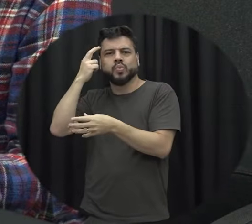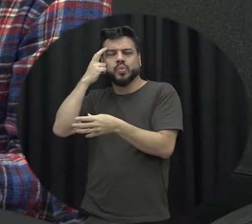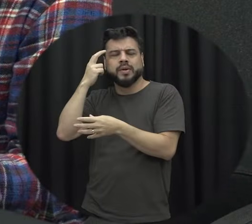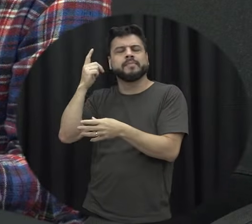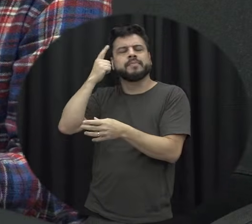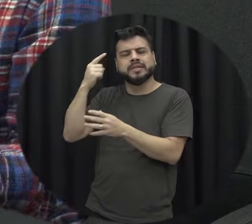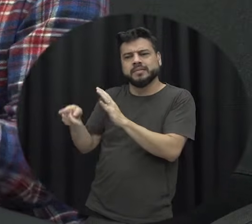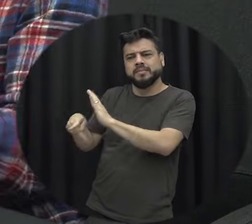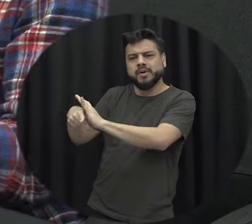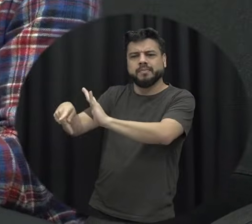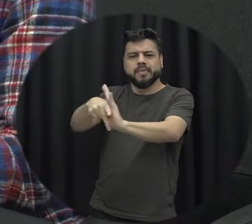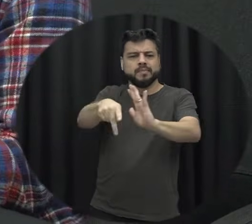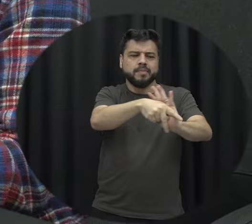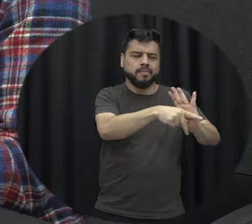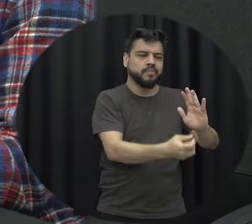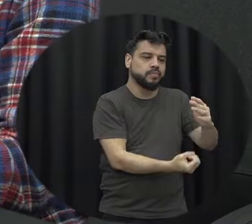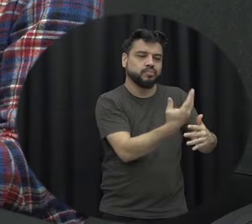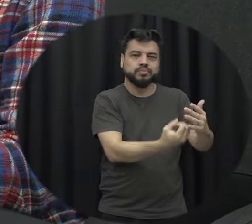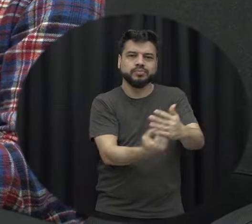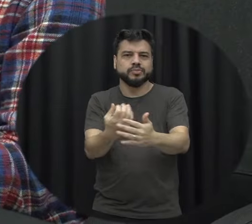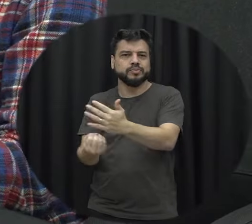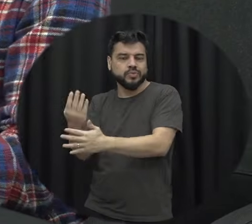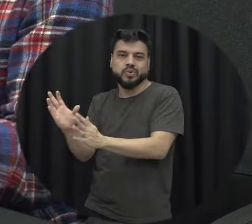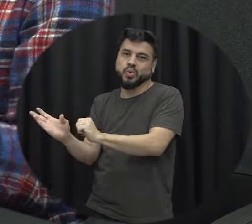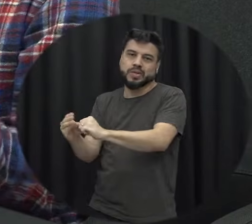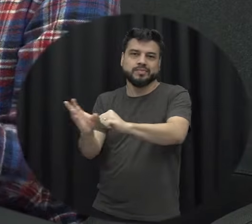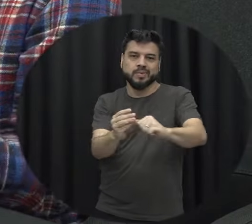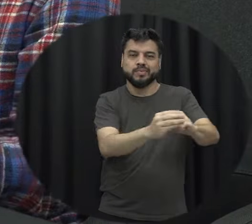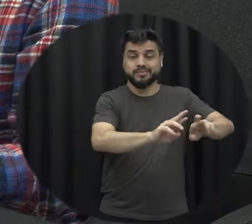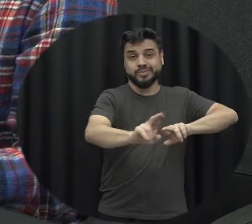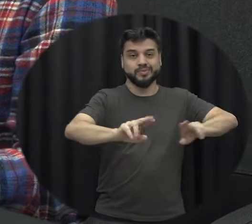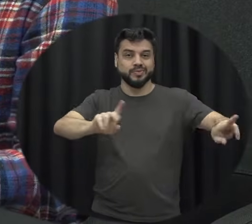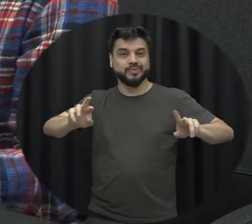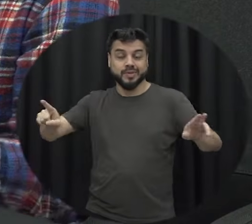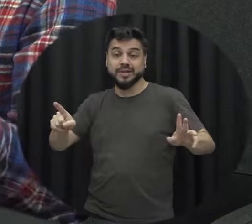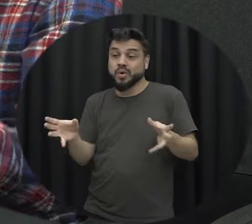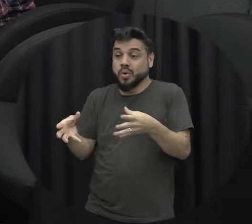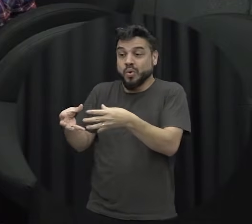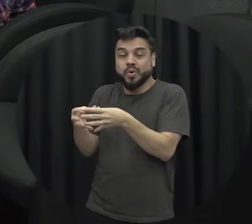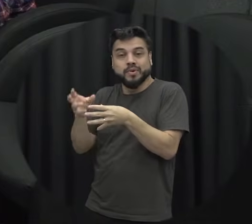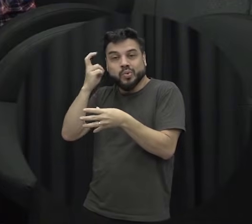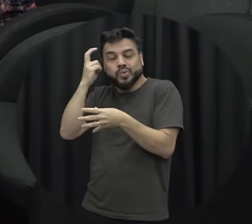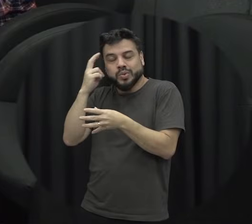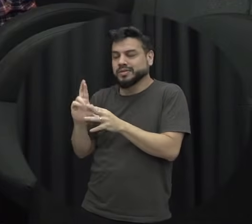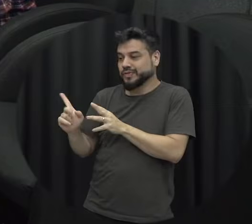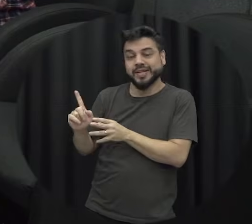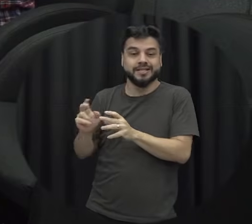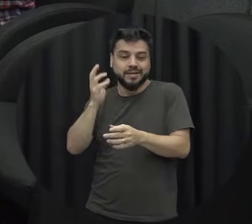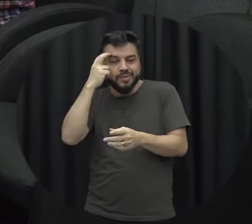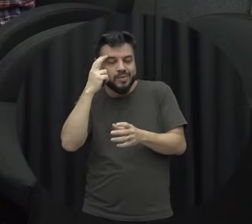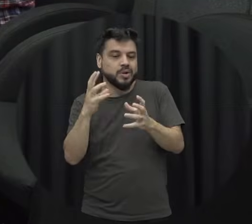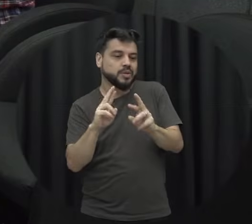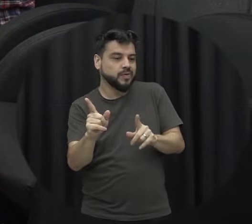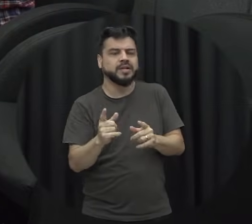de conhecimento, a gente também tem que pensar que diferentes culturas podem produzir diferentes formas de quantificar, de medir,